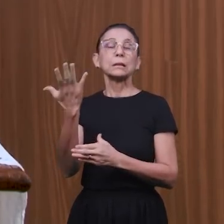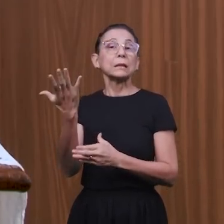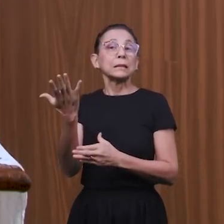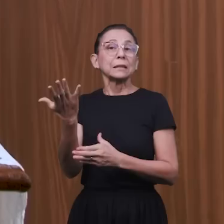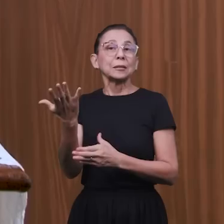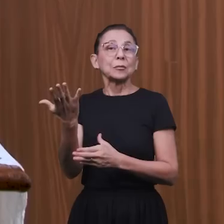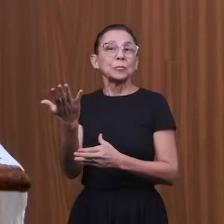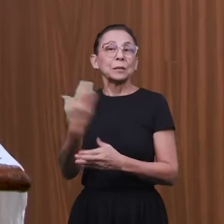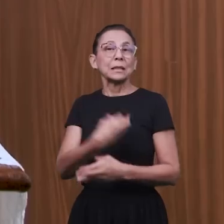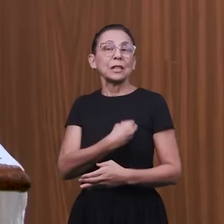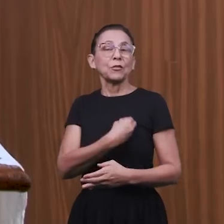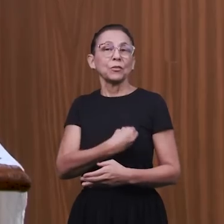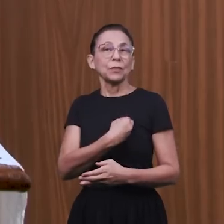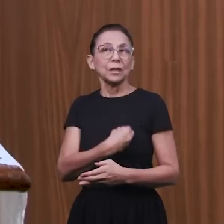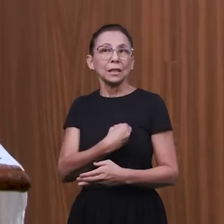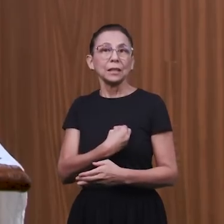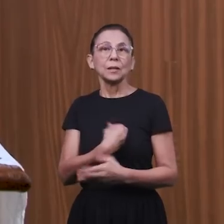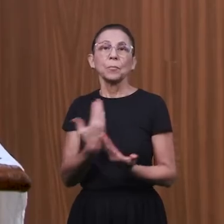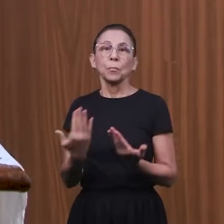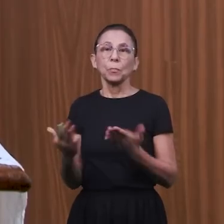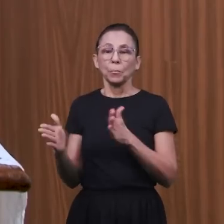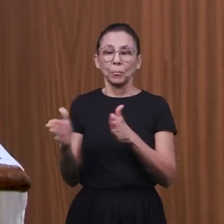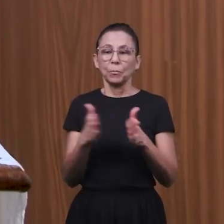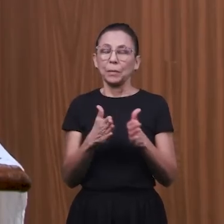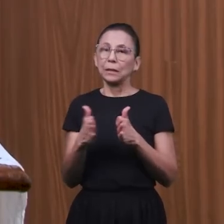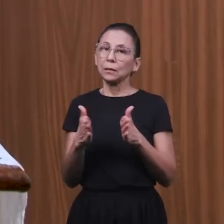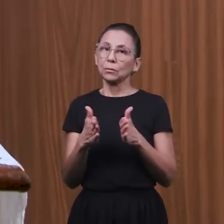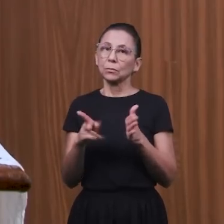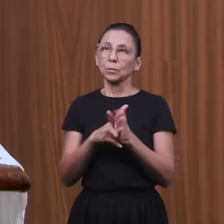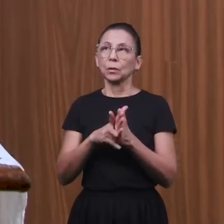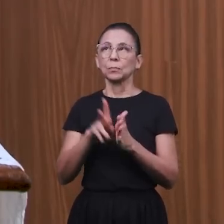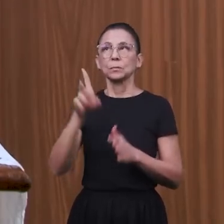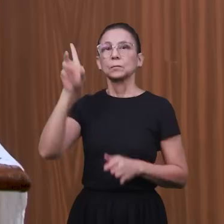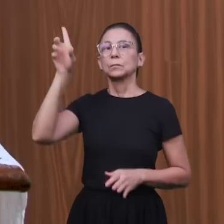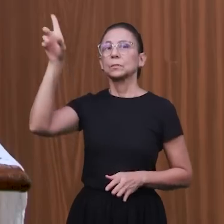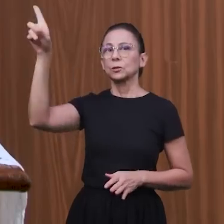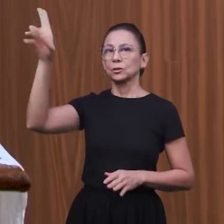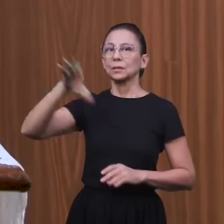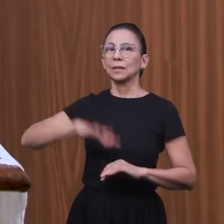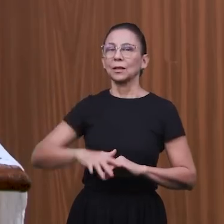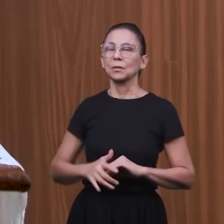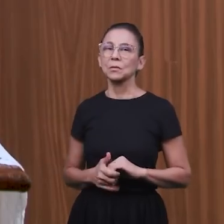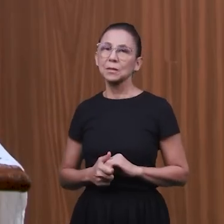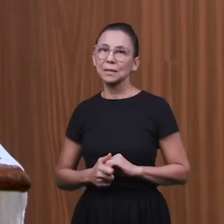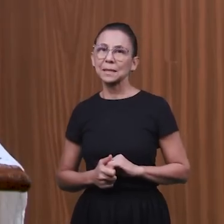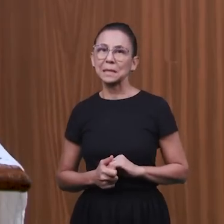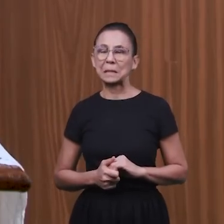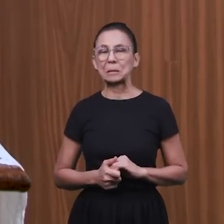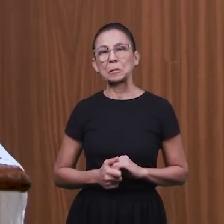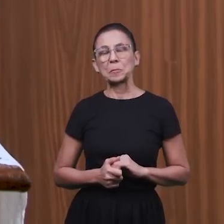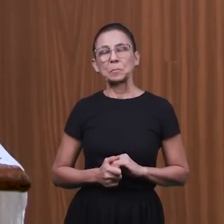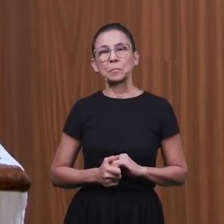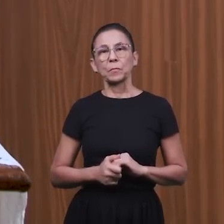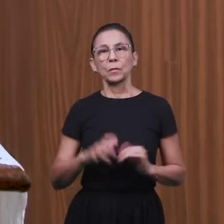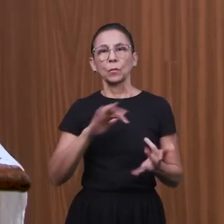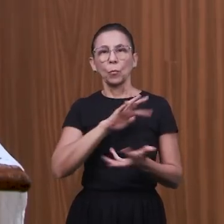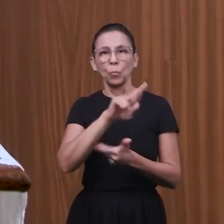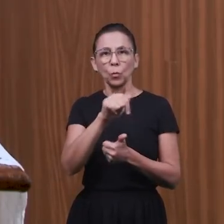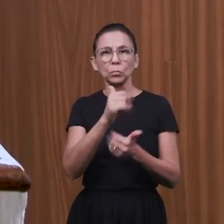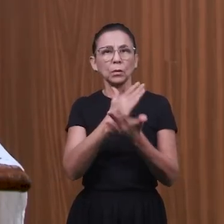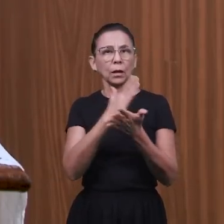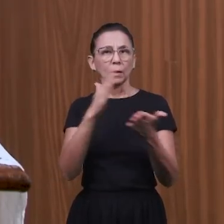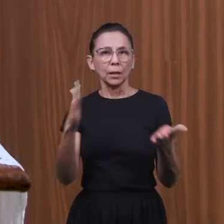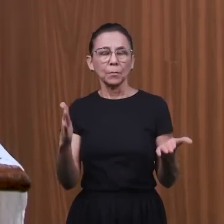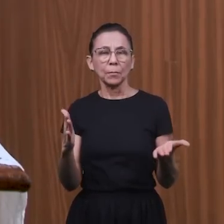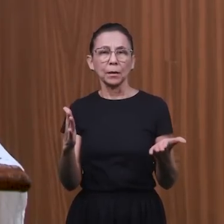tempo determinado. Aí Jesus diz assim: céus e terras passarão, mas as minhas palavras não hão de passar. Agora